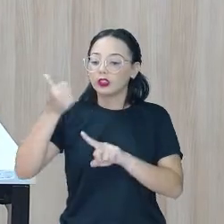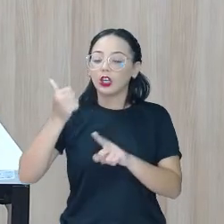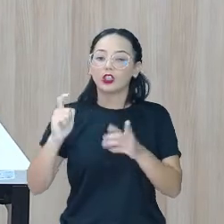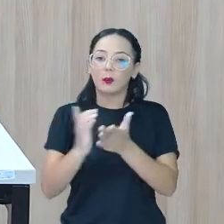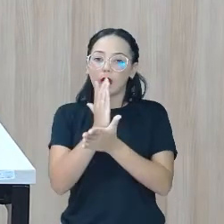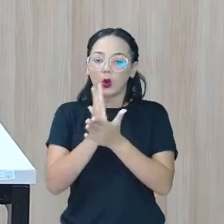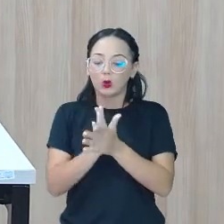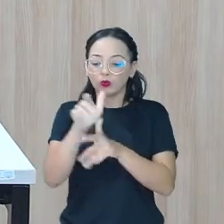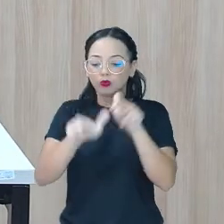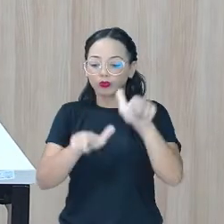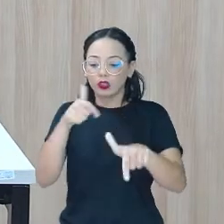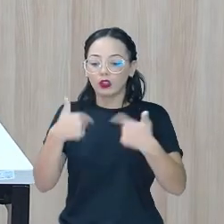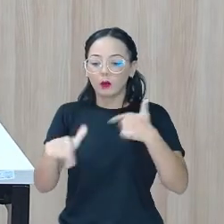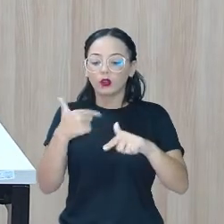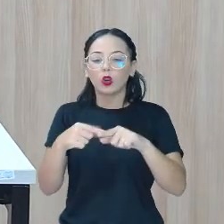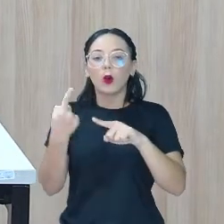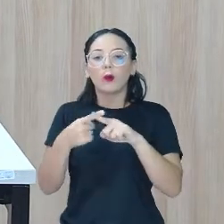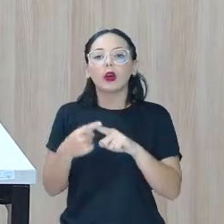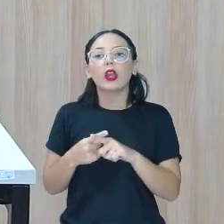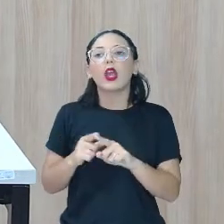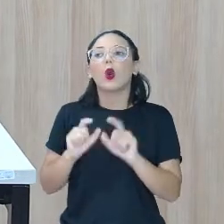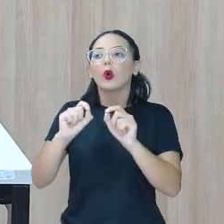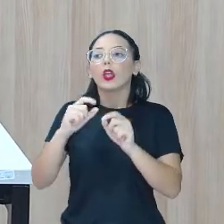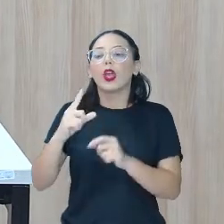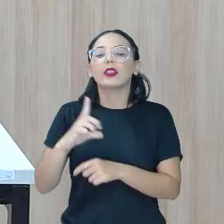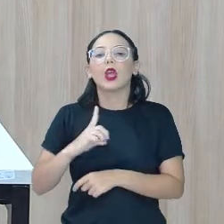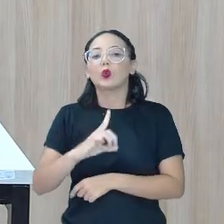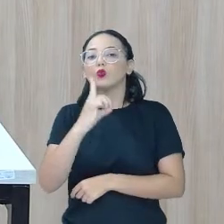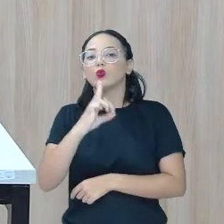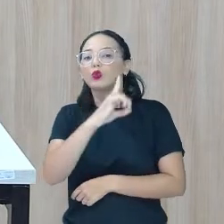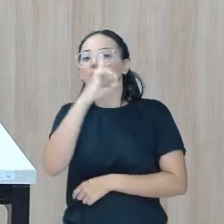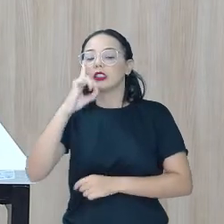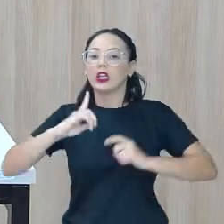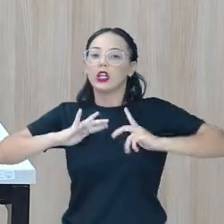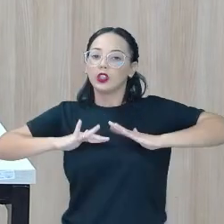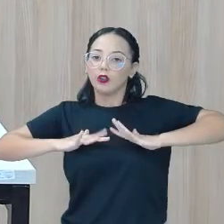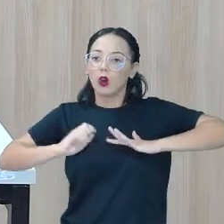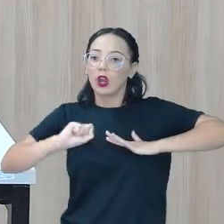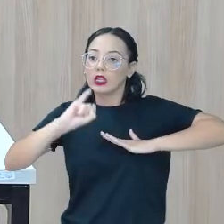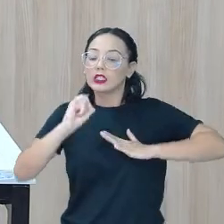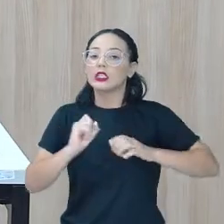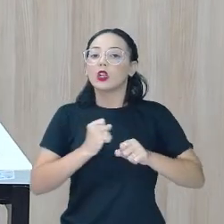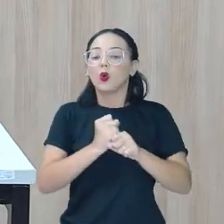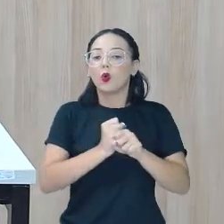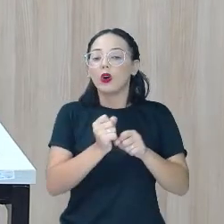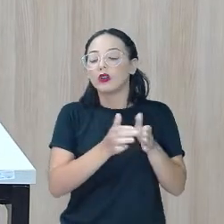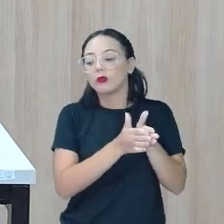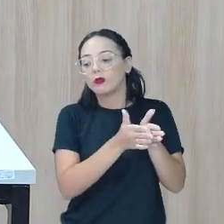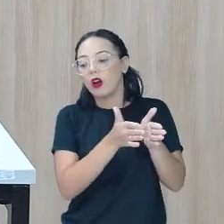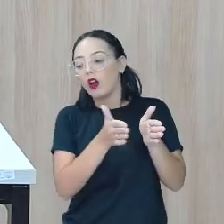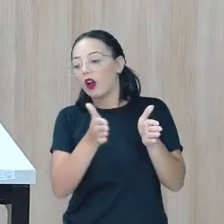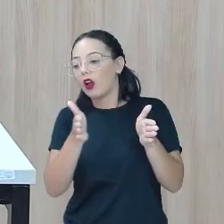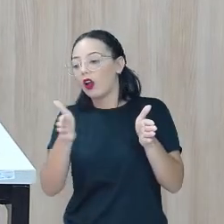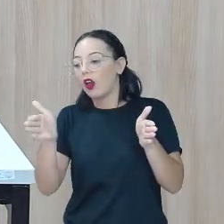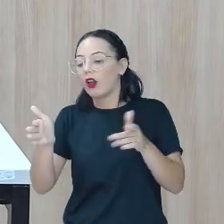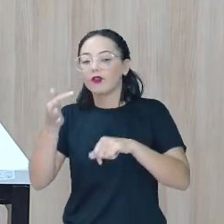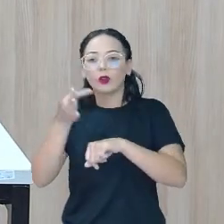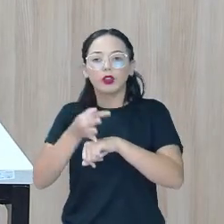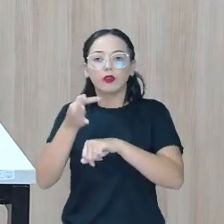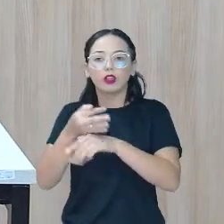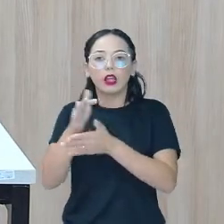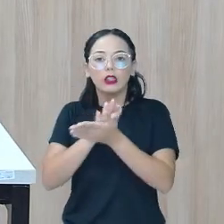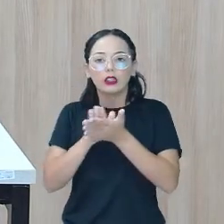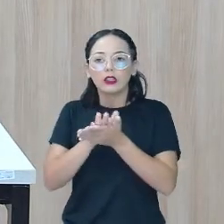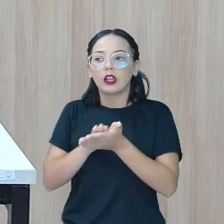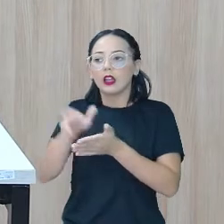alguns trabalhadores, ele ganha um bônus de um dia. Se ele passar o ano inteiro, né, sem faltar no trabalho,